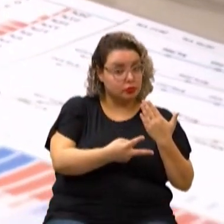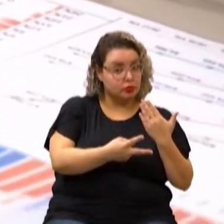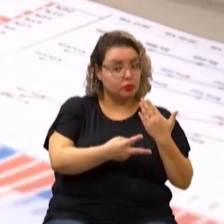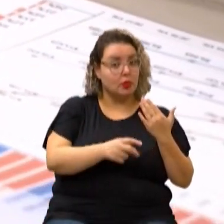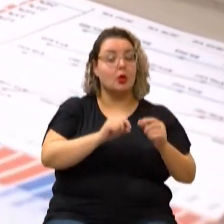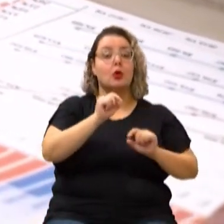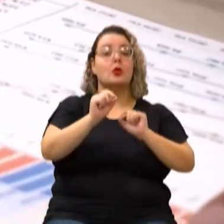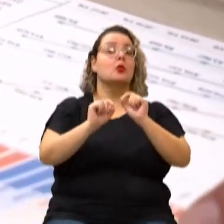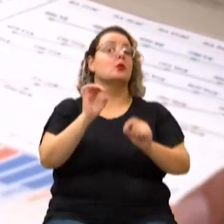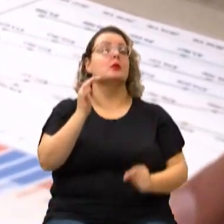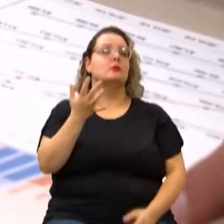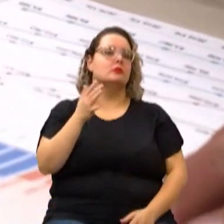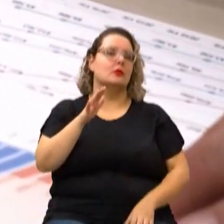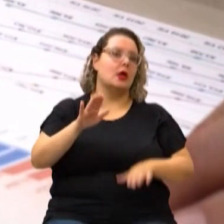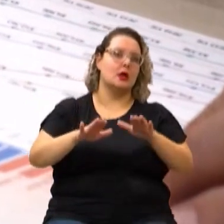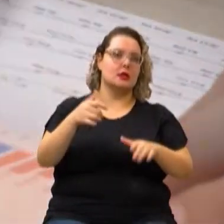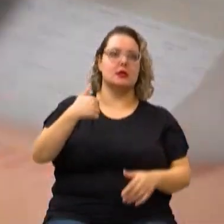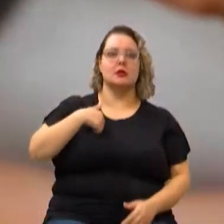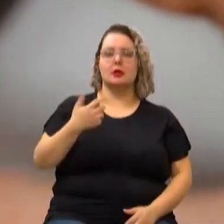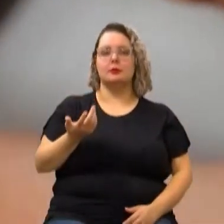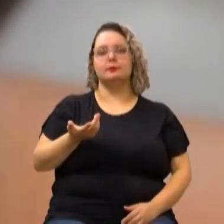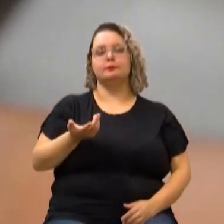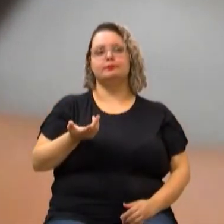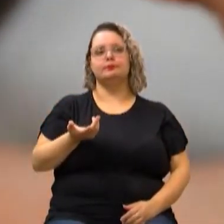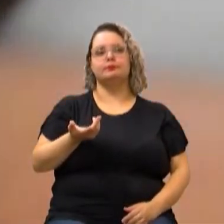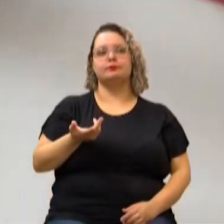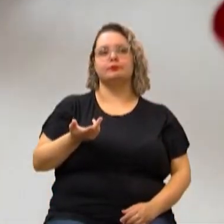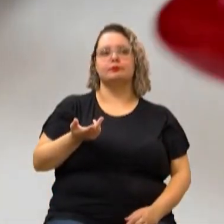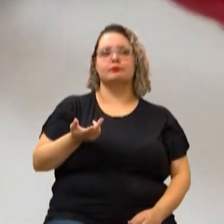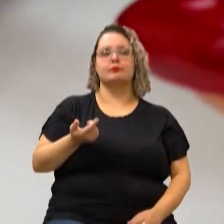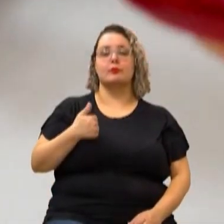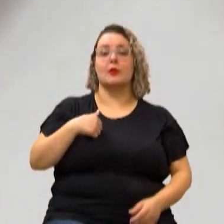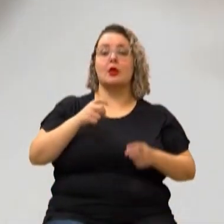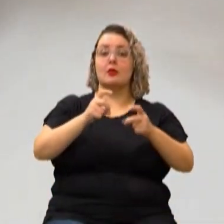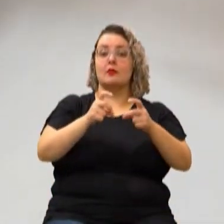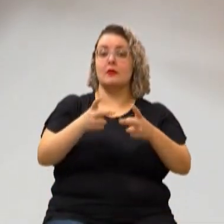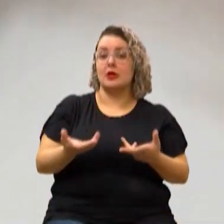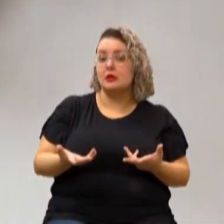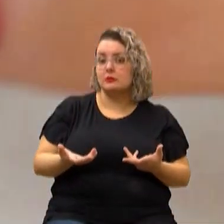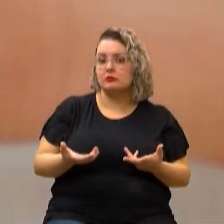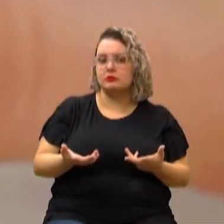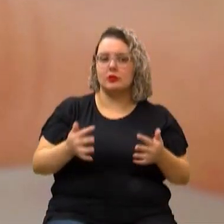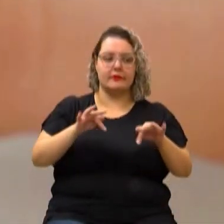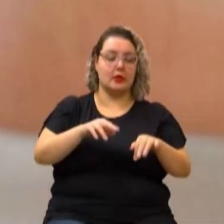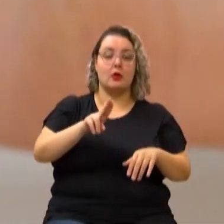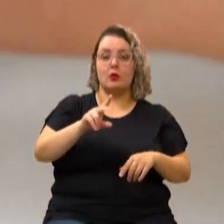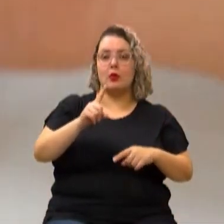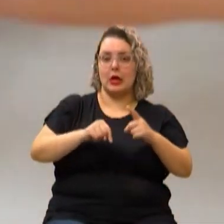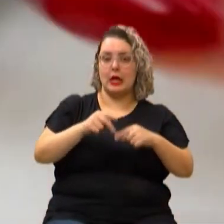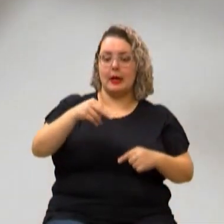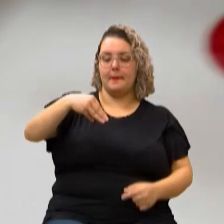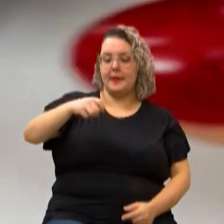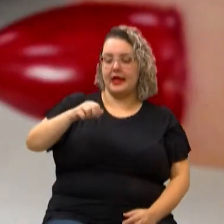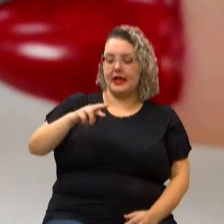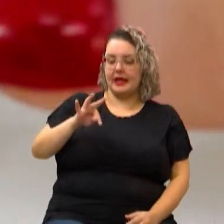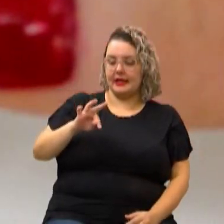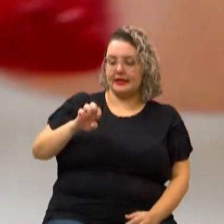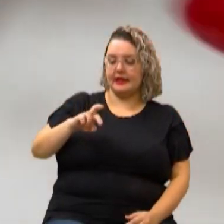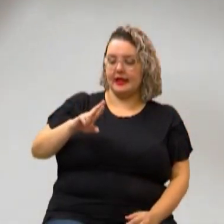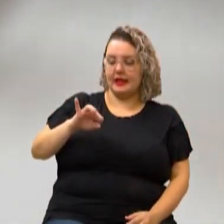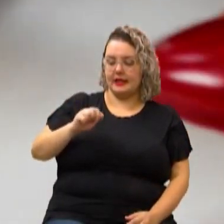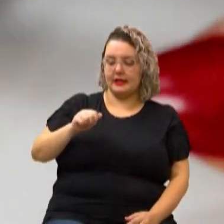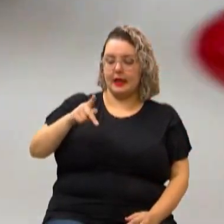na sequência? Vai faltar produto no mercado, vai faltar matéria-prima e os preços começam se ajustando.